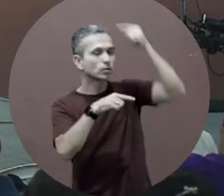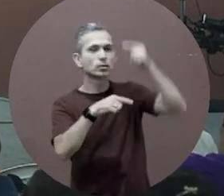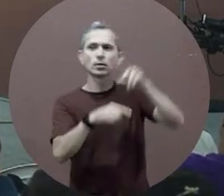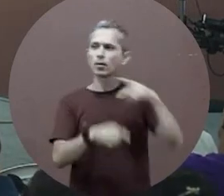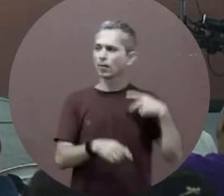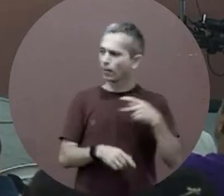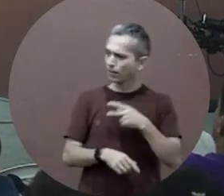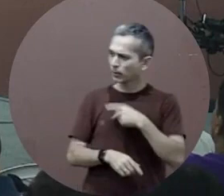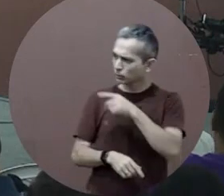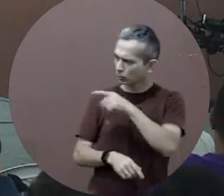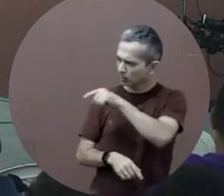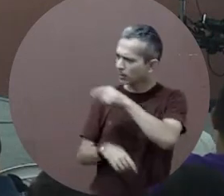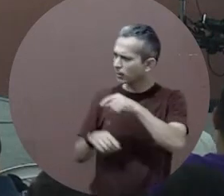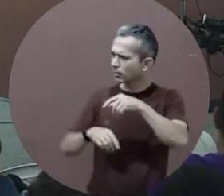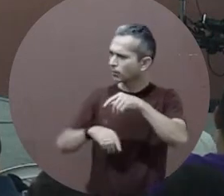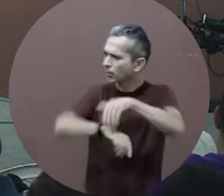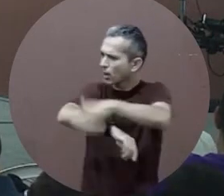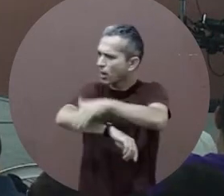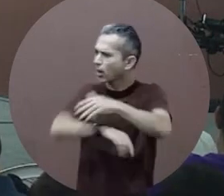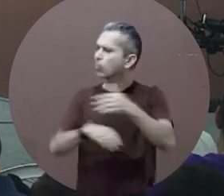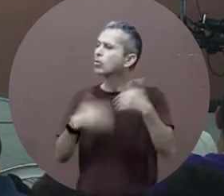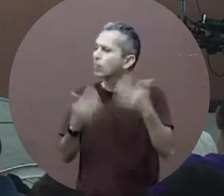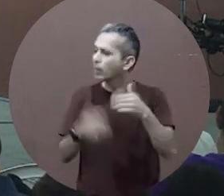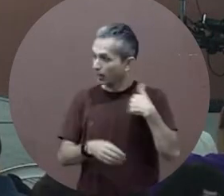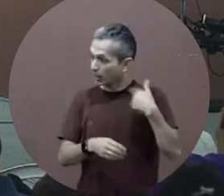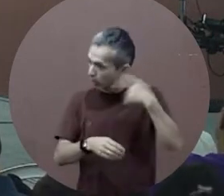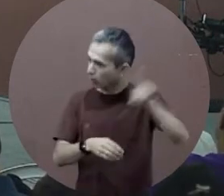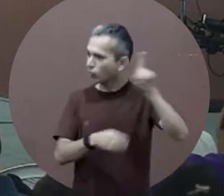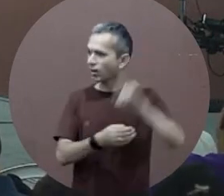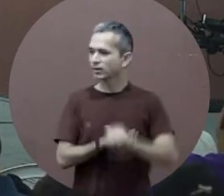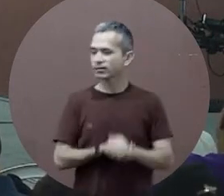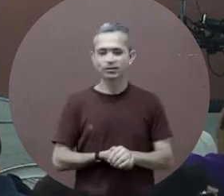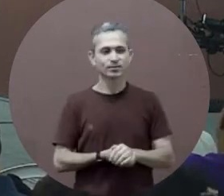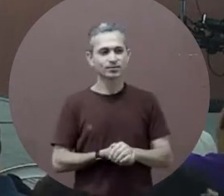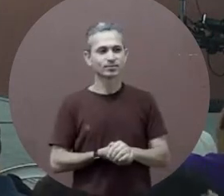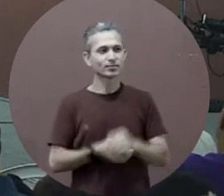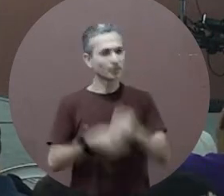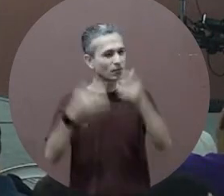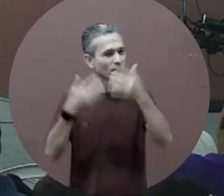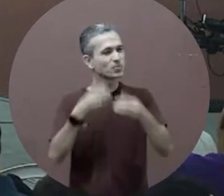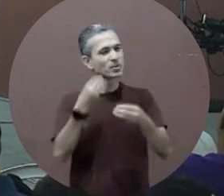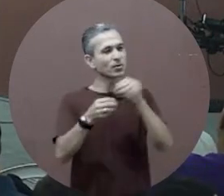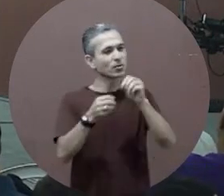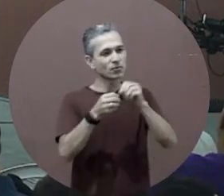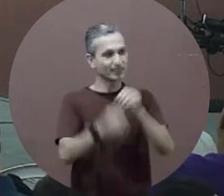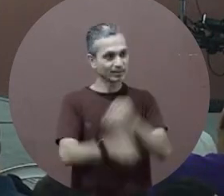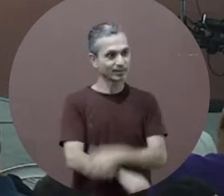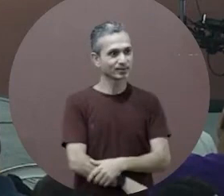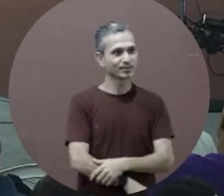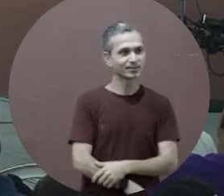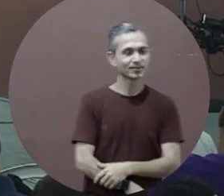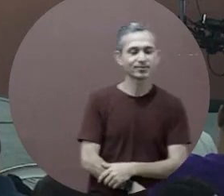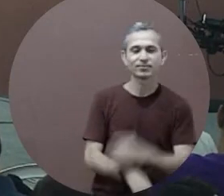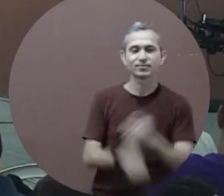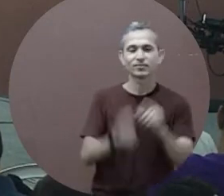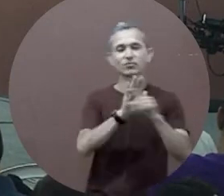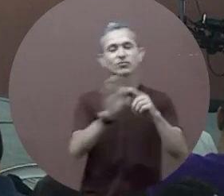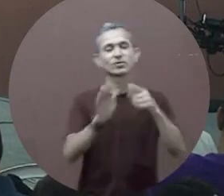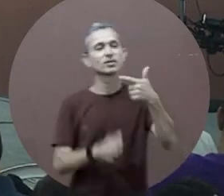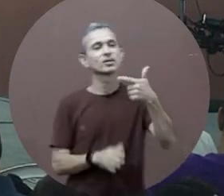vou passar o véu e entrar com ousadia. Ele vai dizer agora como é que você faz isso. Olha só o verso